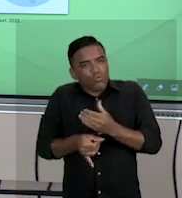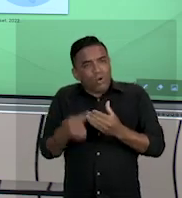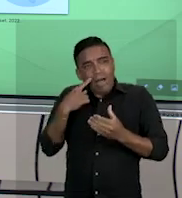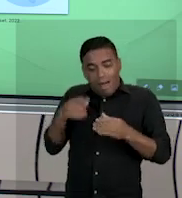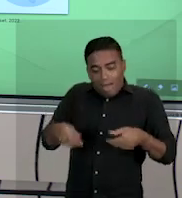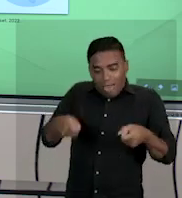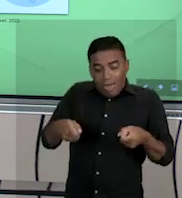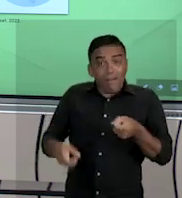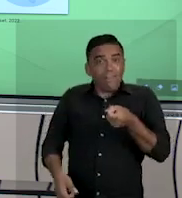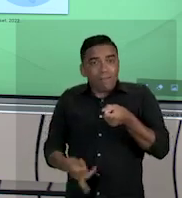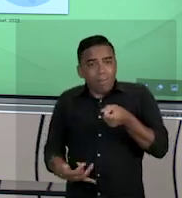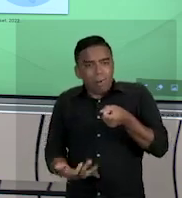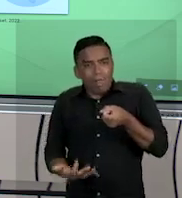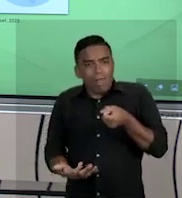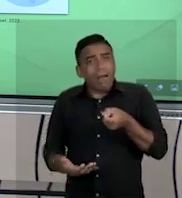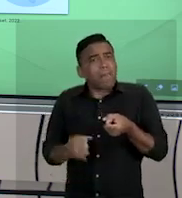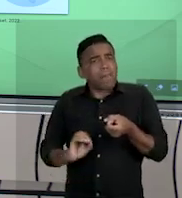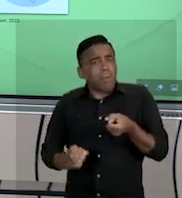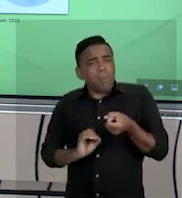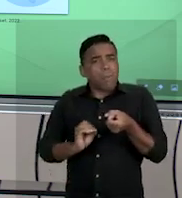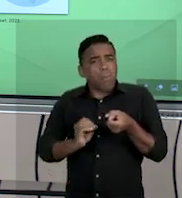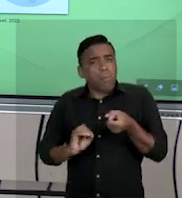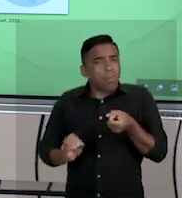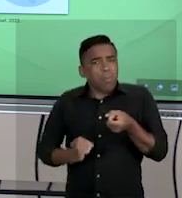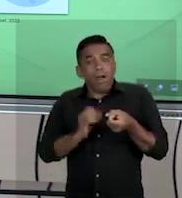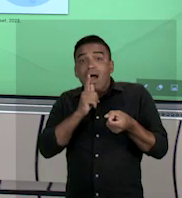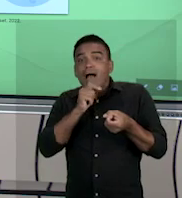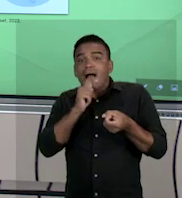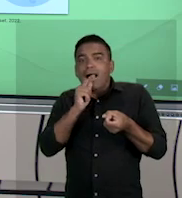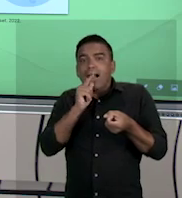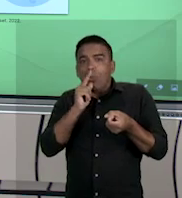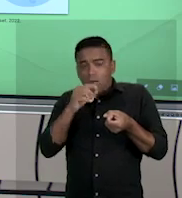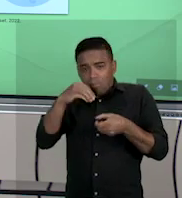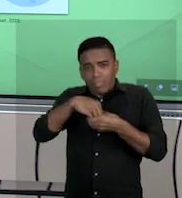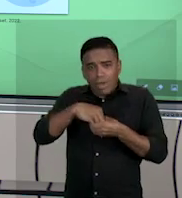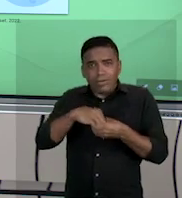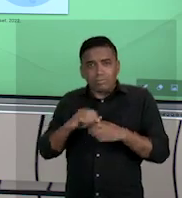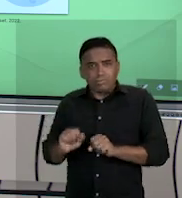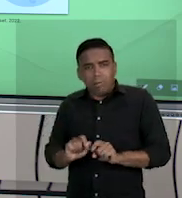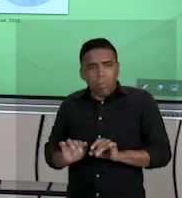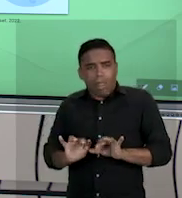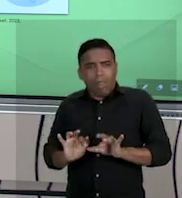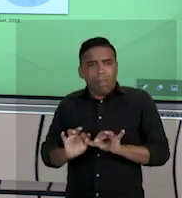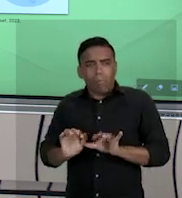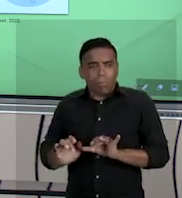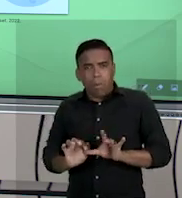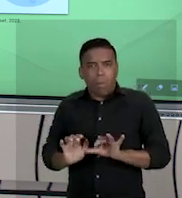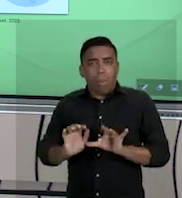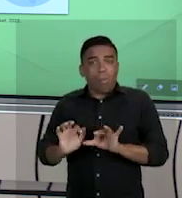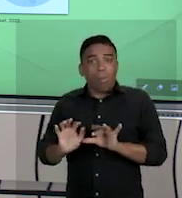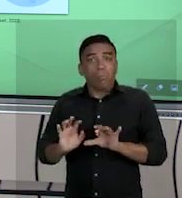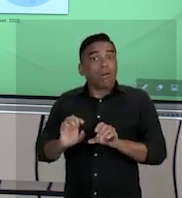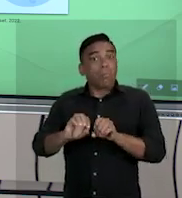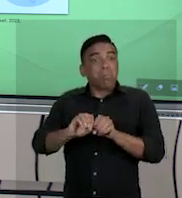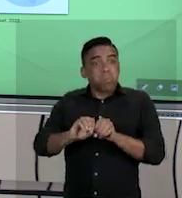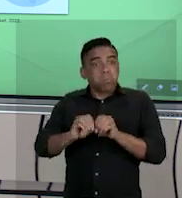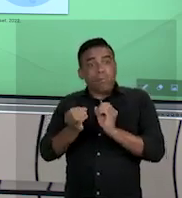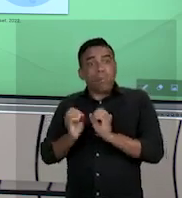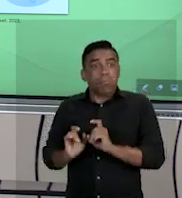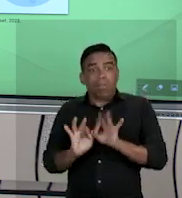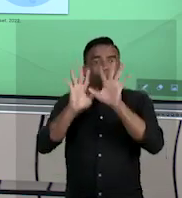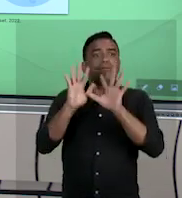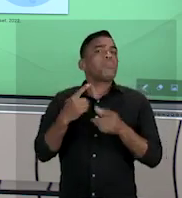começa a ferver. Então, aquelas bolinhas de água, aquelas bolinhas de gás que estão ali dentro, por que elas não rompem assim que elas